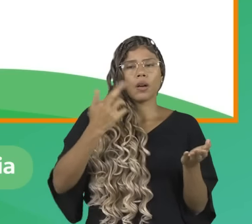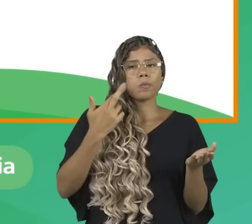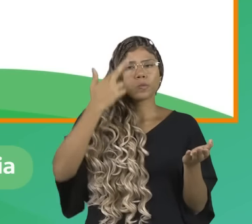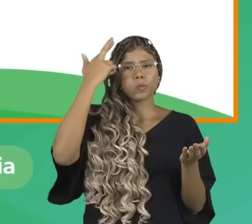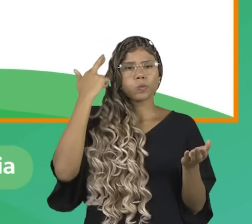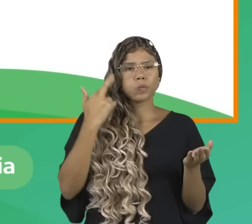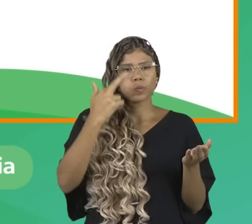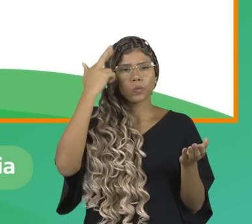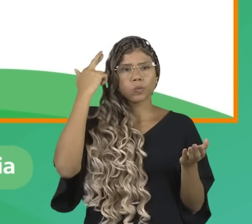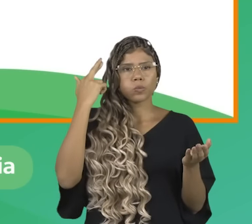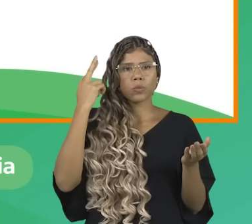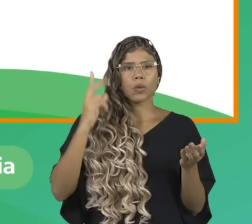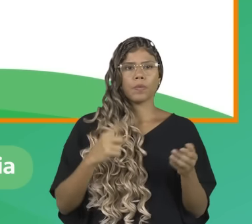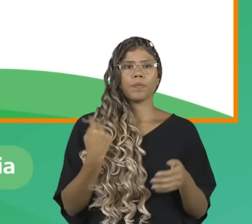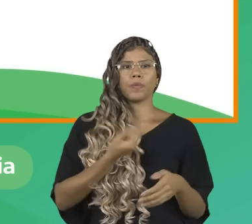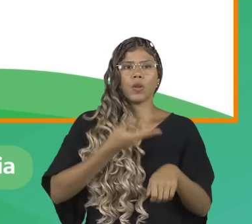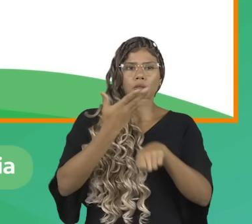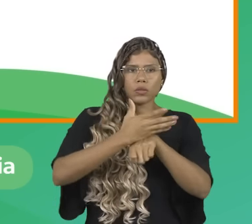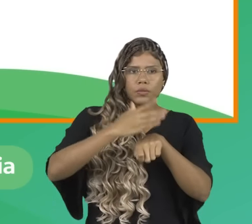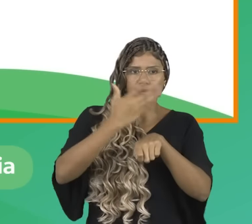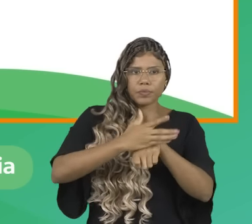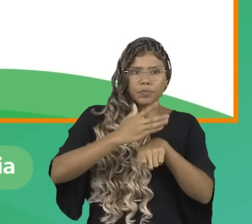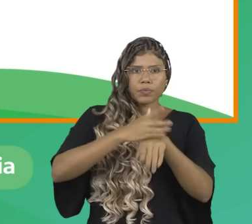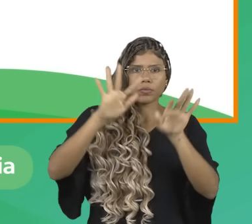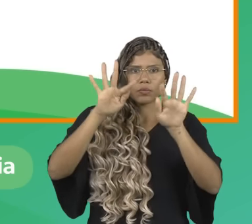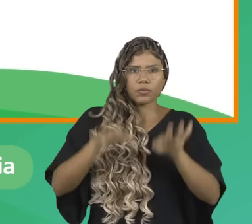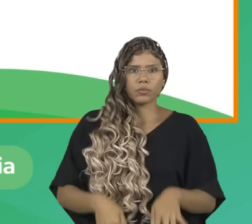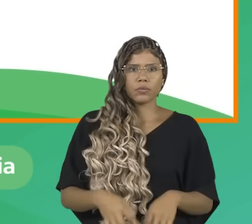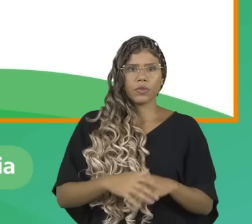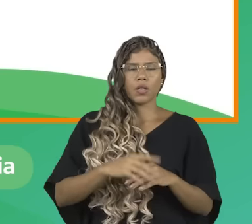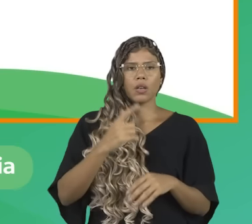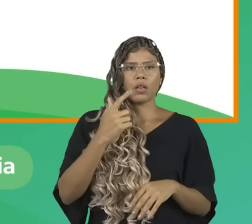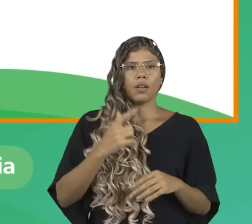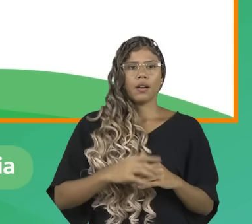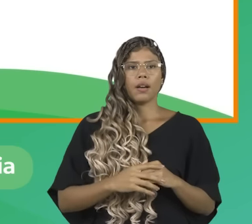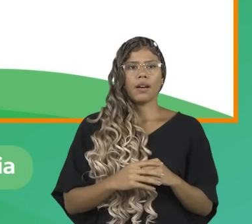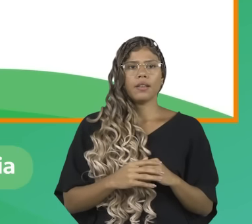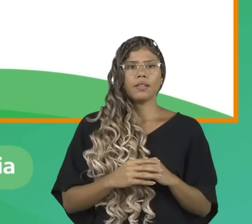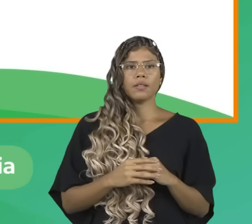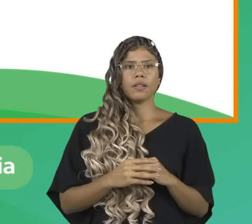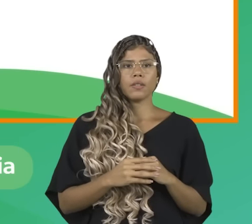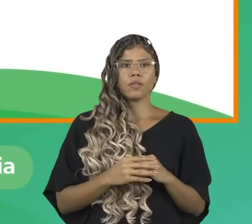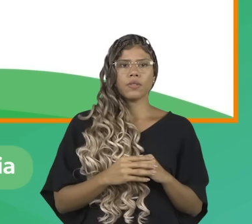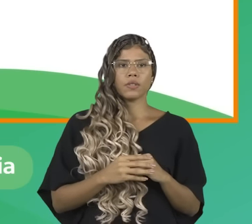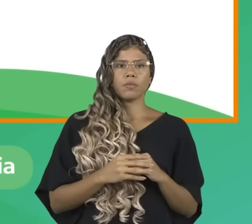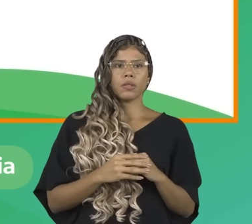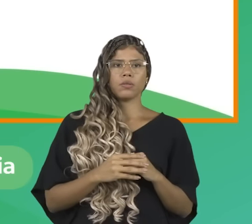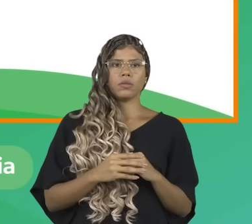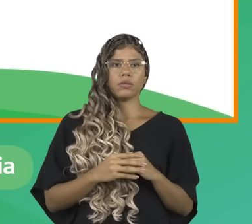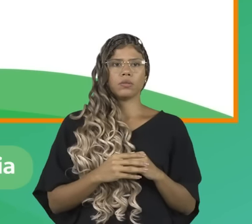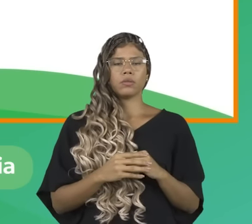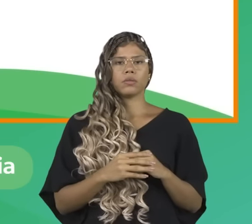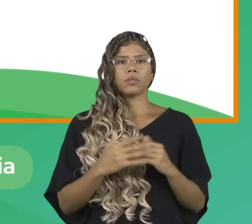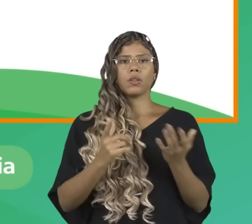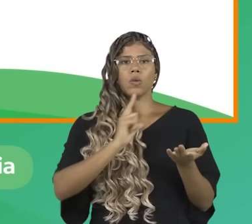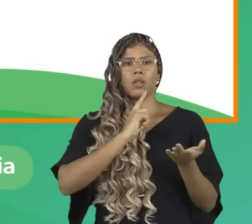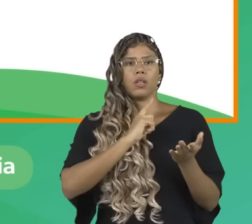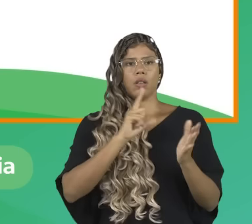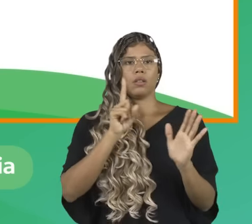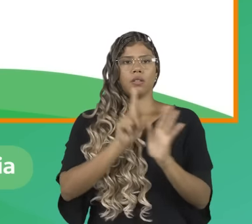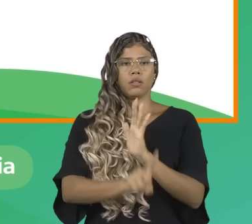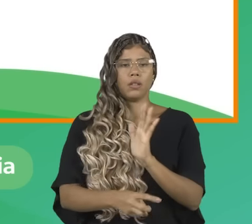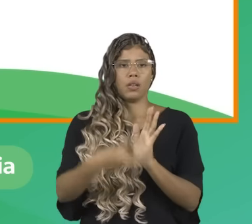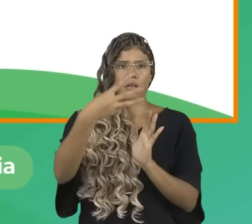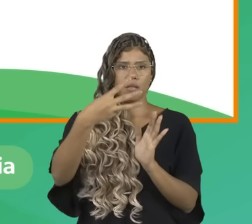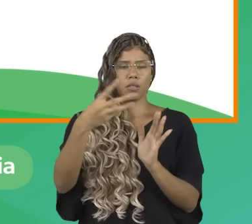para finalizar? Eu trouxe aqui 3 questõezinhas que elas fazem você pensar um pouco sobre essa questão